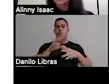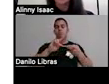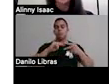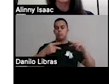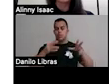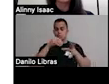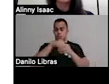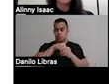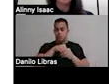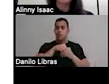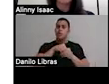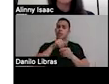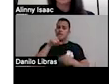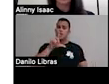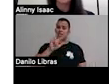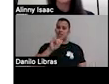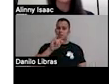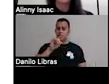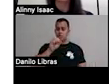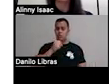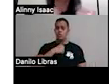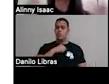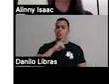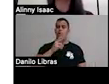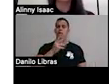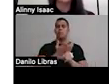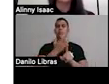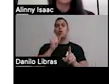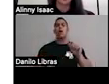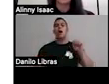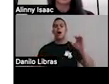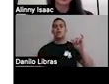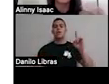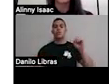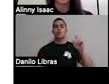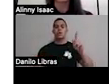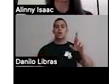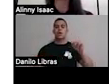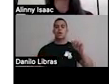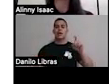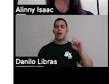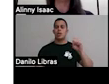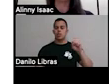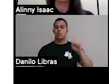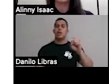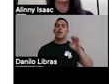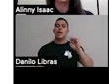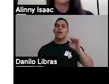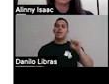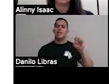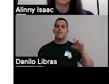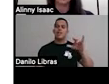dentre esses lipídios, eu destaco os ácidos graxos essenciais, que recebem esse nome, né, de essencial, porque a gente só consegue